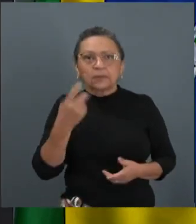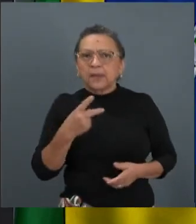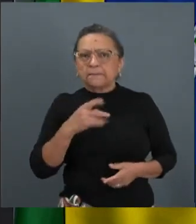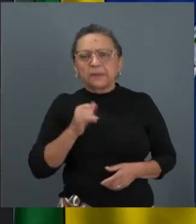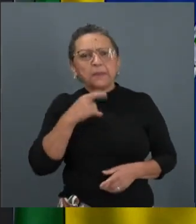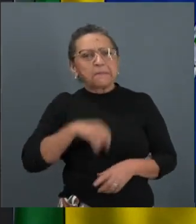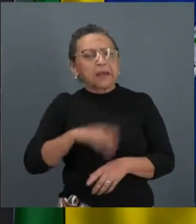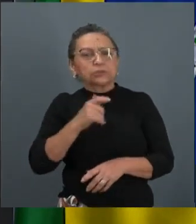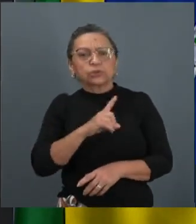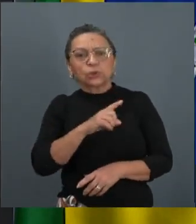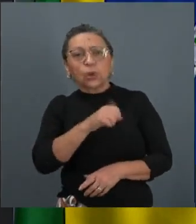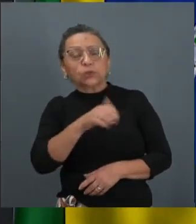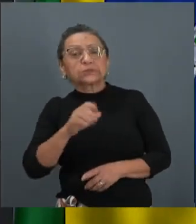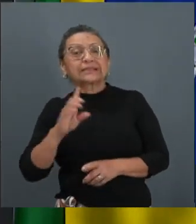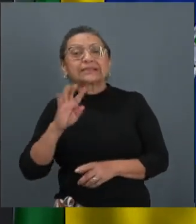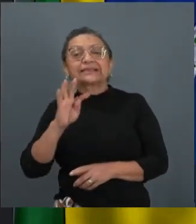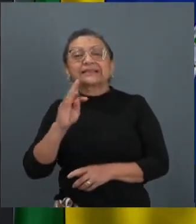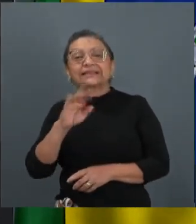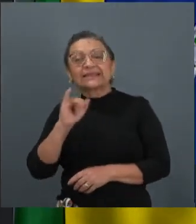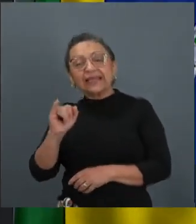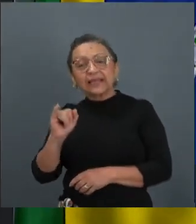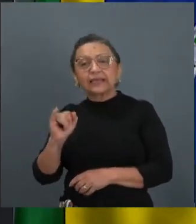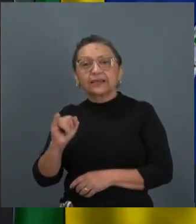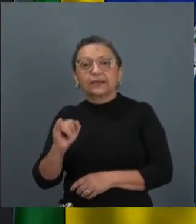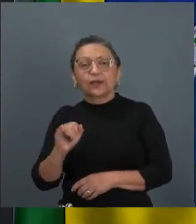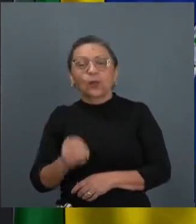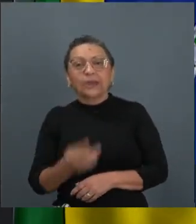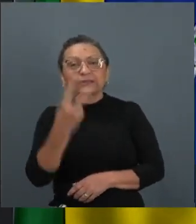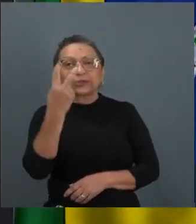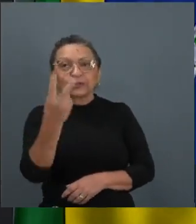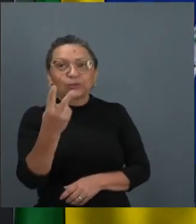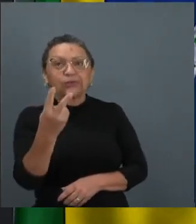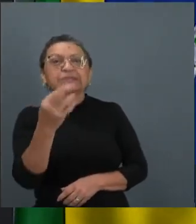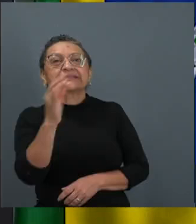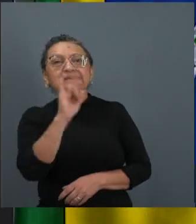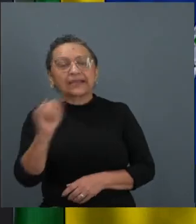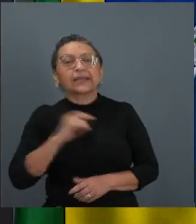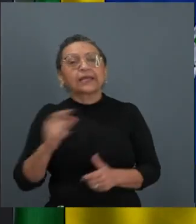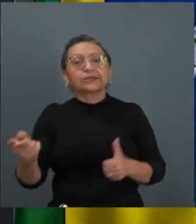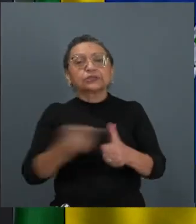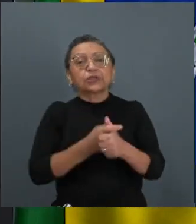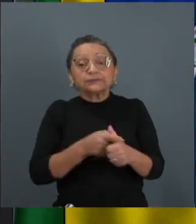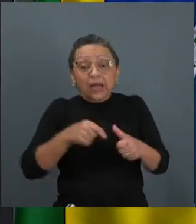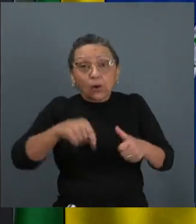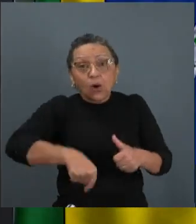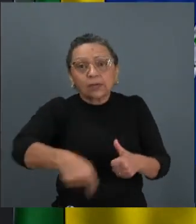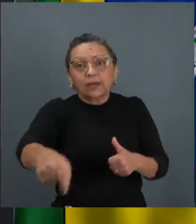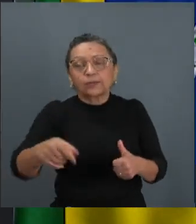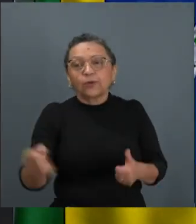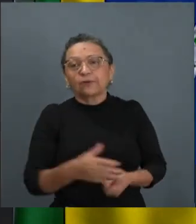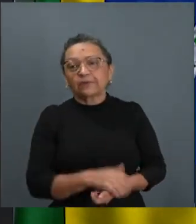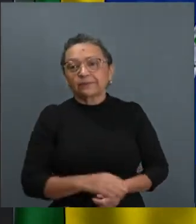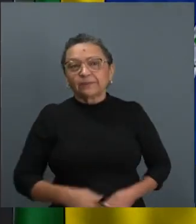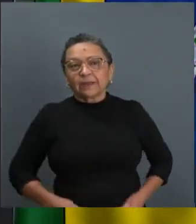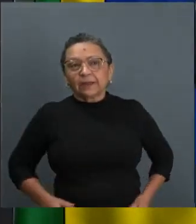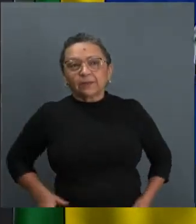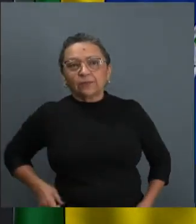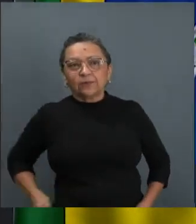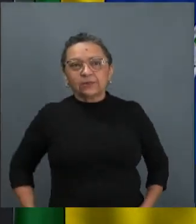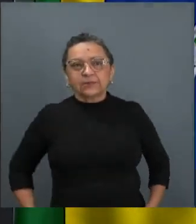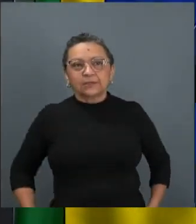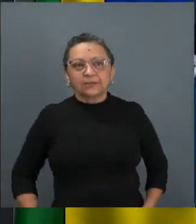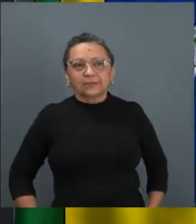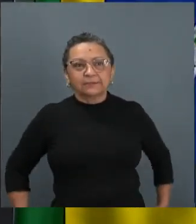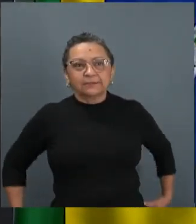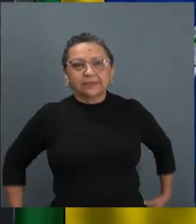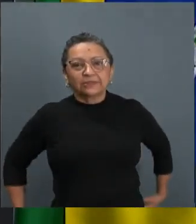trilhões de reais. Nós estamos falando de quase 2 trilhões de reais de dívidas novas. E quem vai pagar isso são os meus